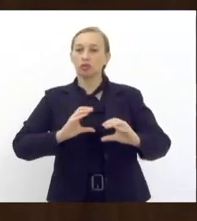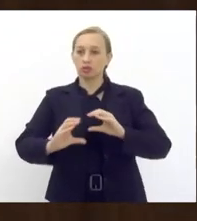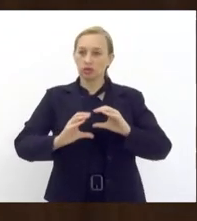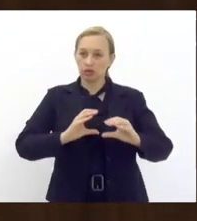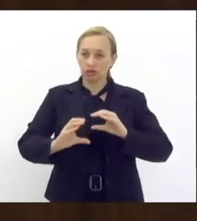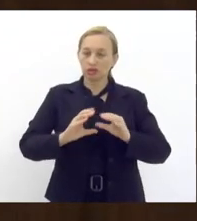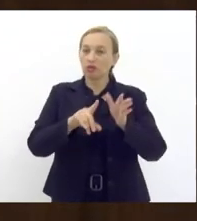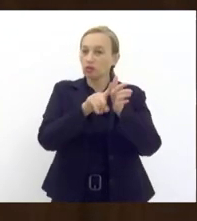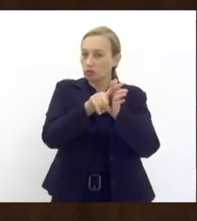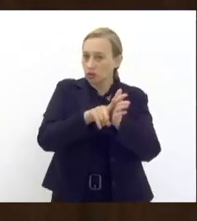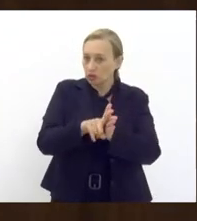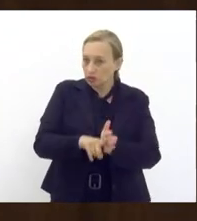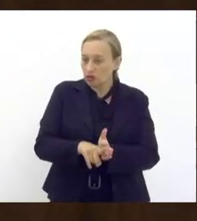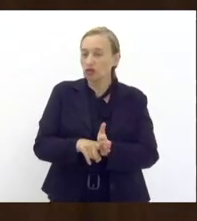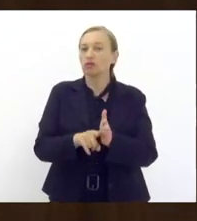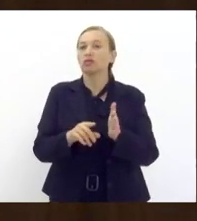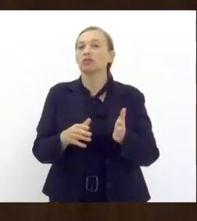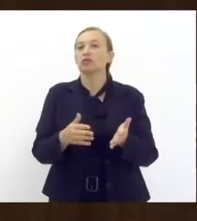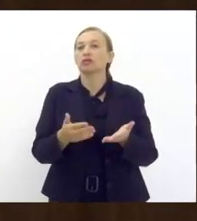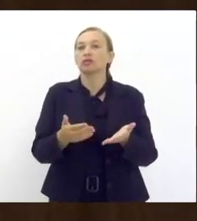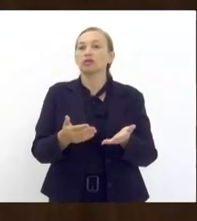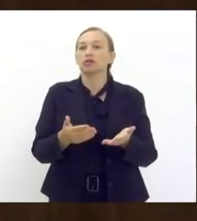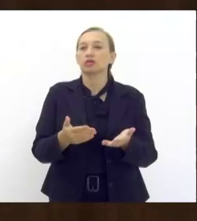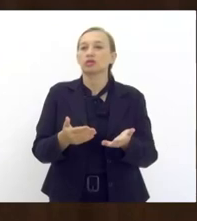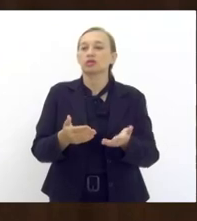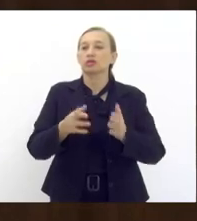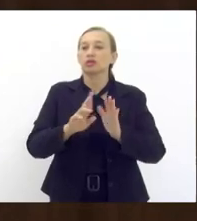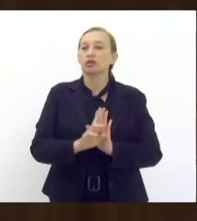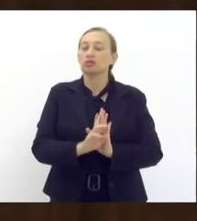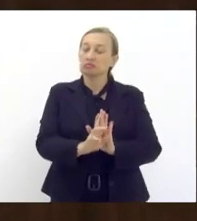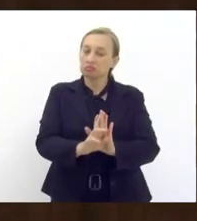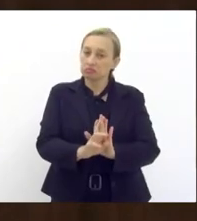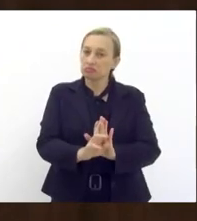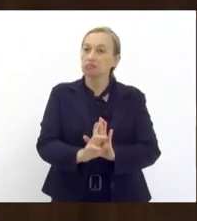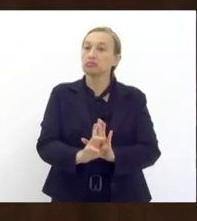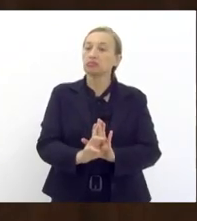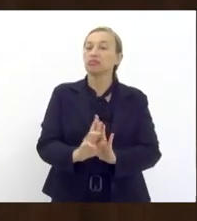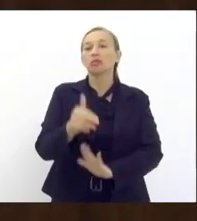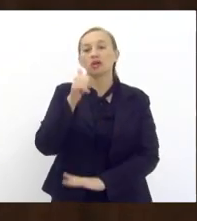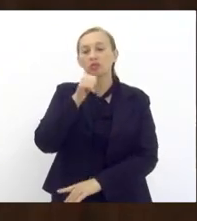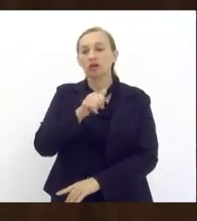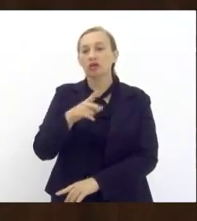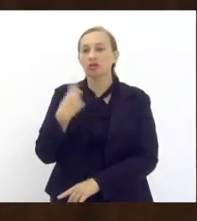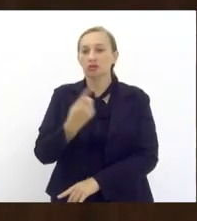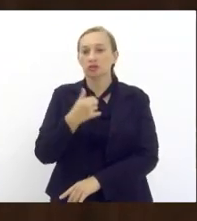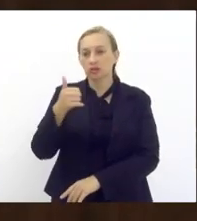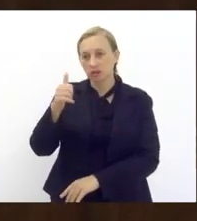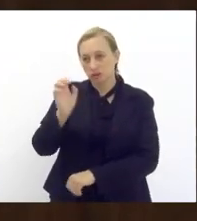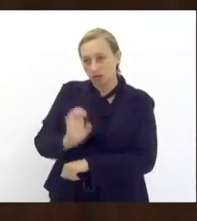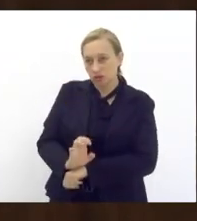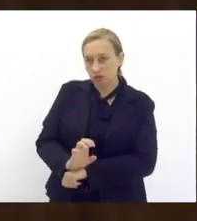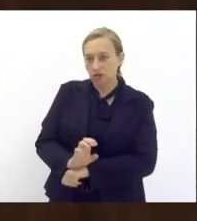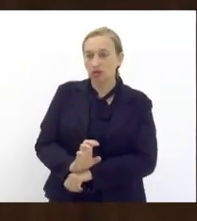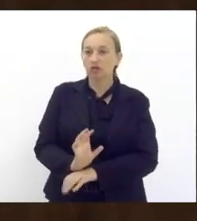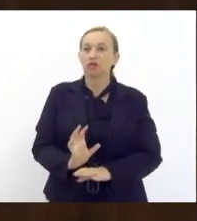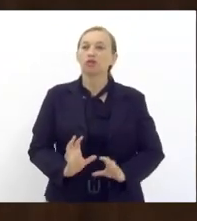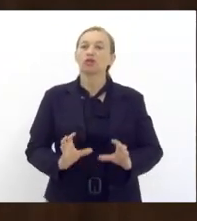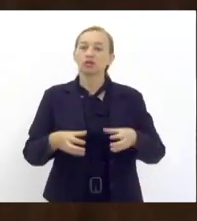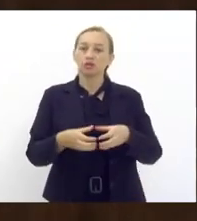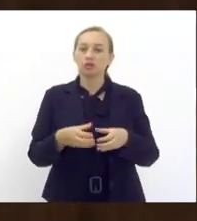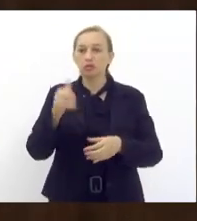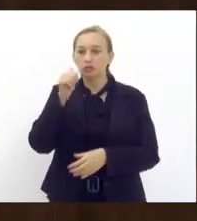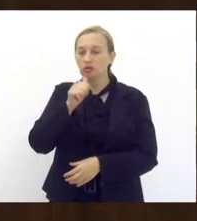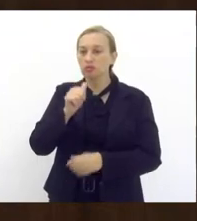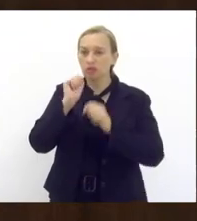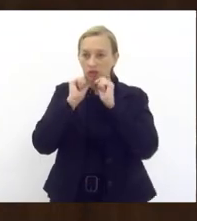e fiscalização com a máxima representatividade para as mulheres no nosso Estado e que a bancada feminina